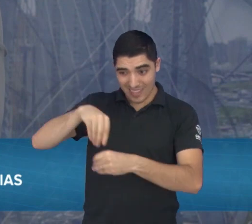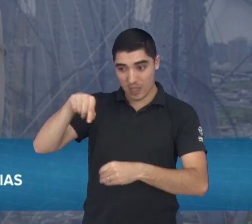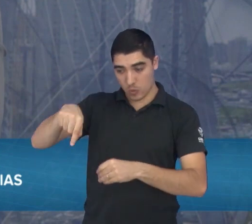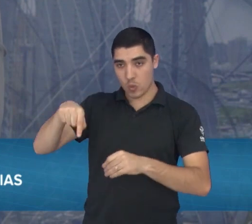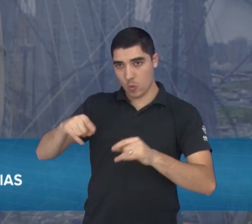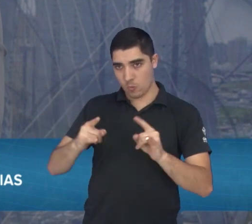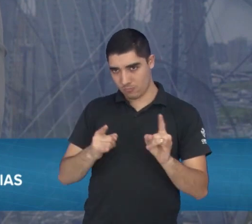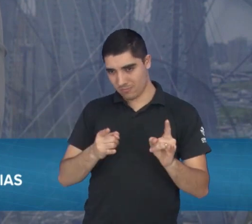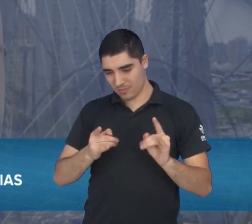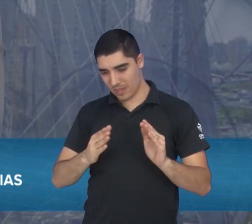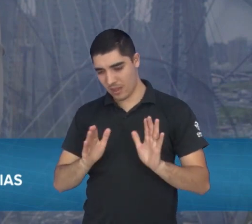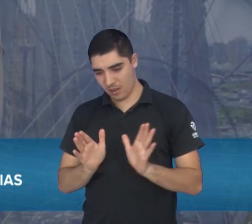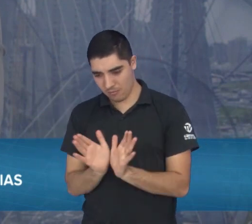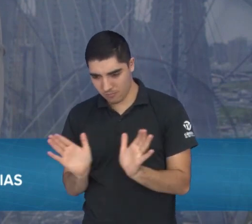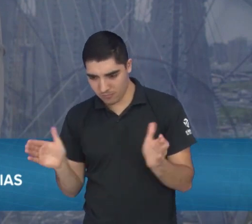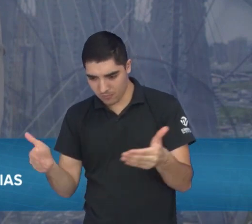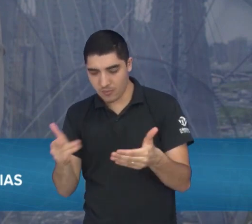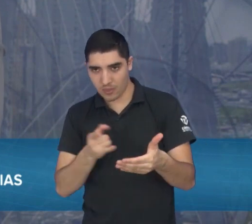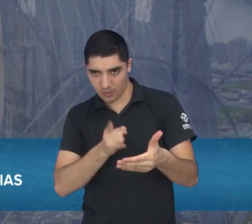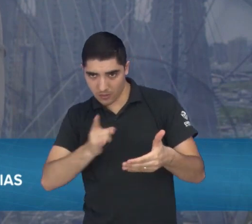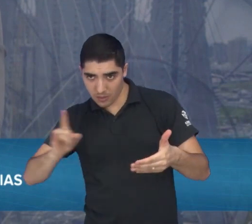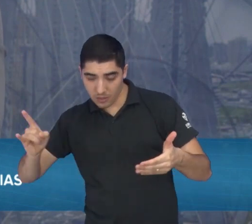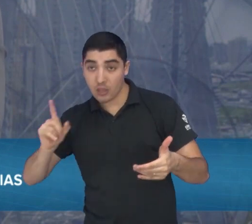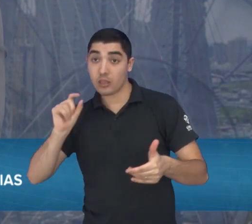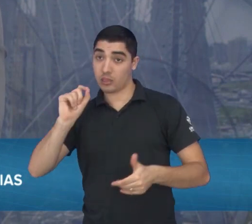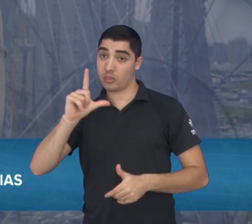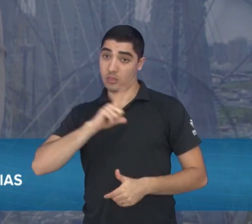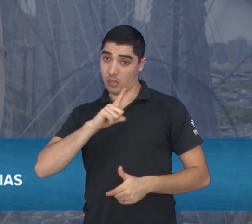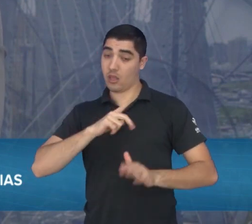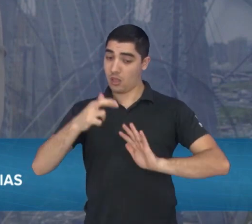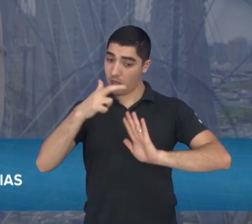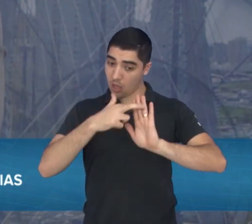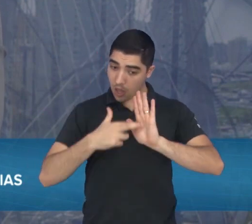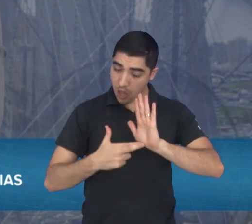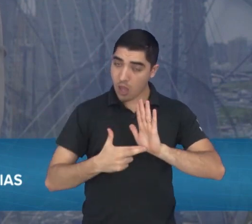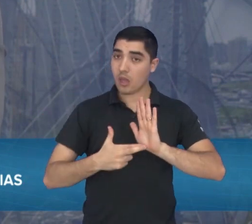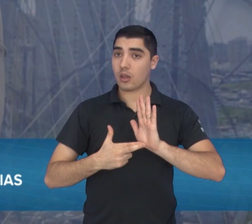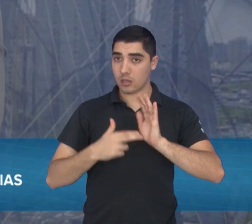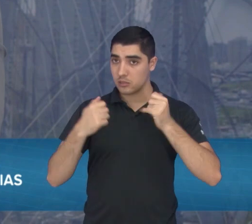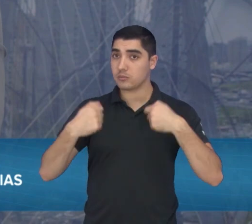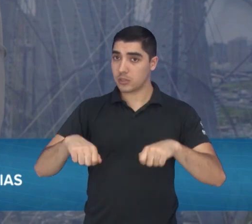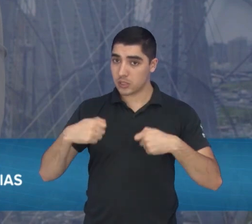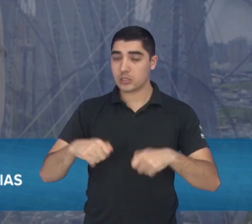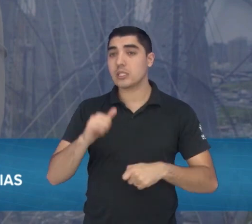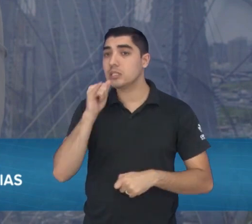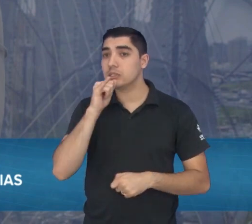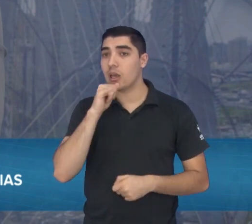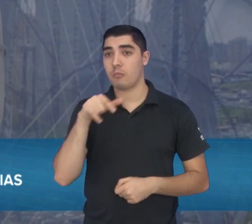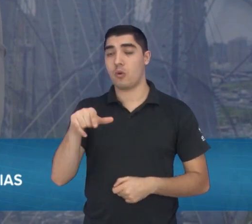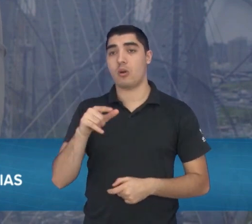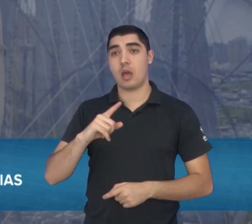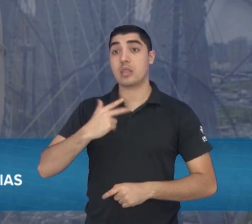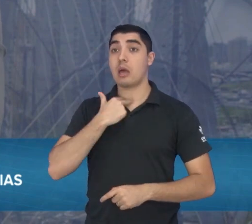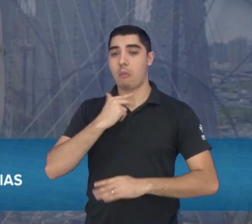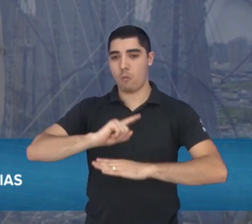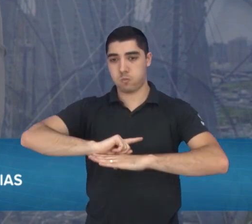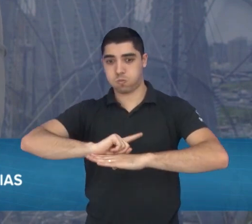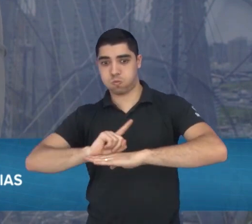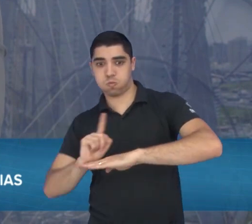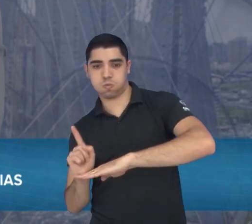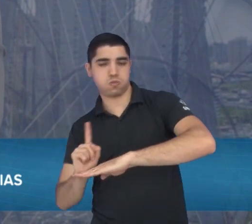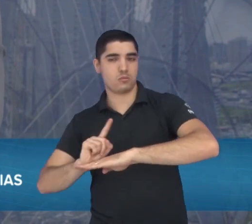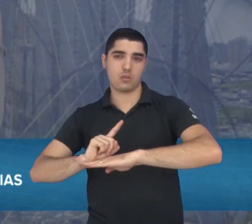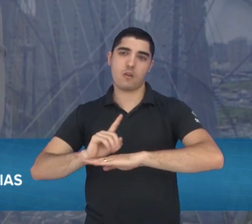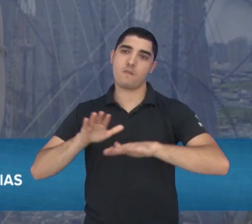condomínios e sempre observando o regimento interno do condomínio se você está de acordo ou não. A velocidade, como que o